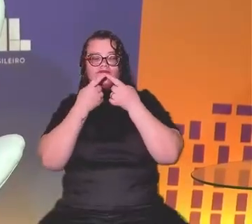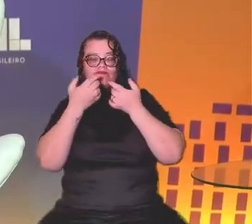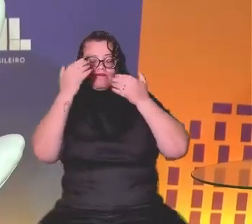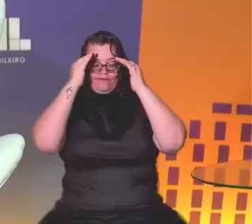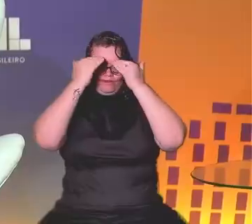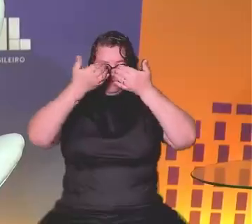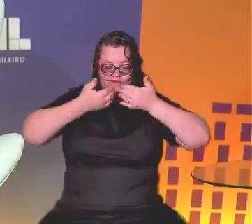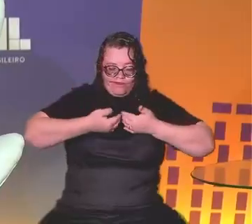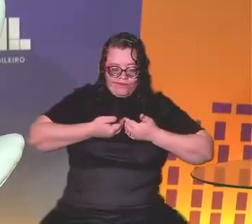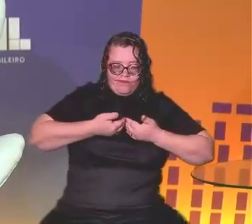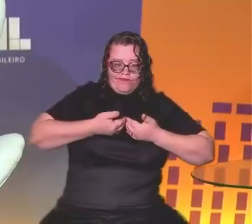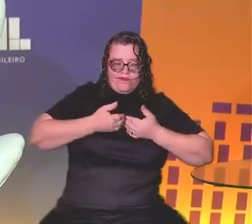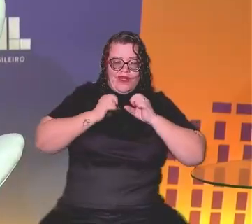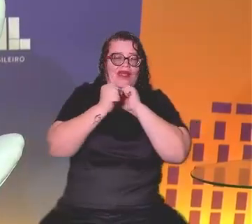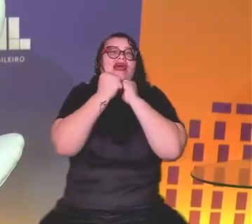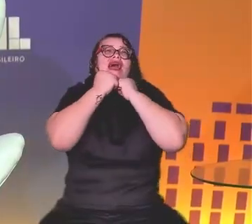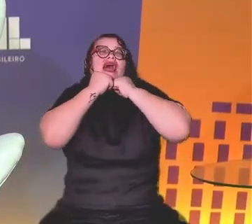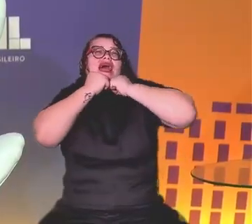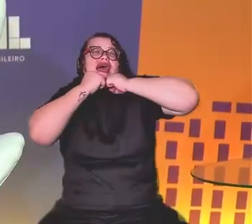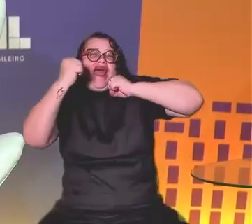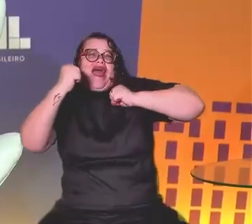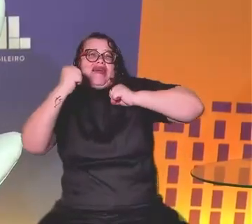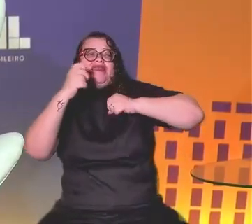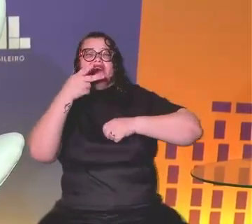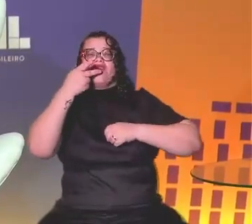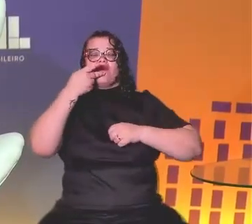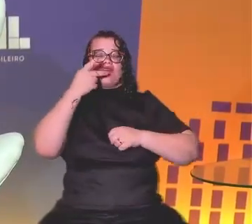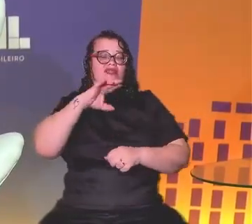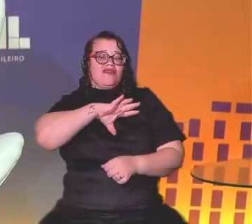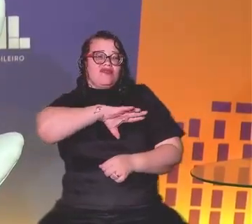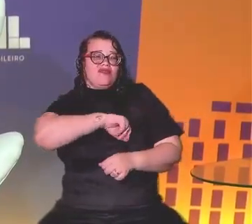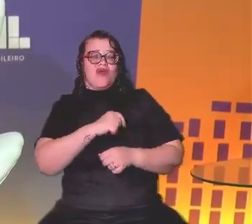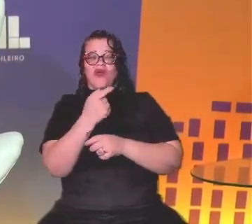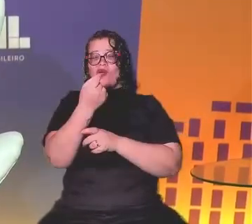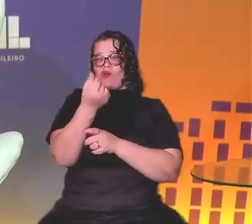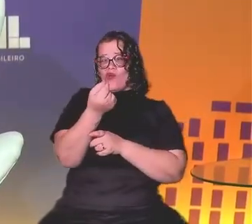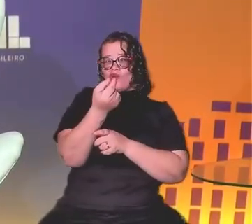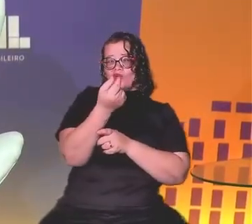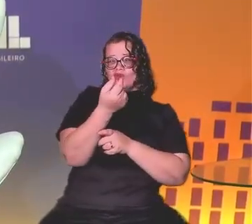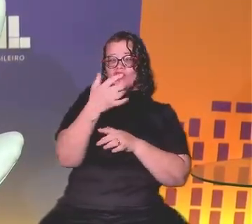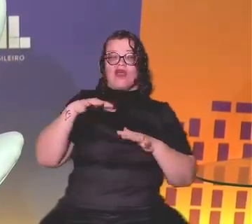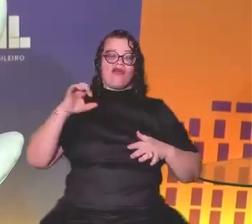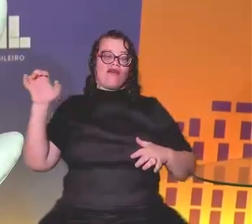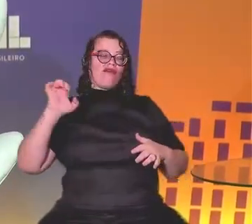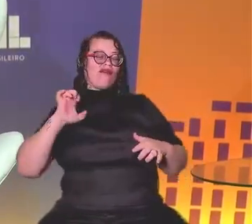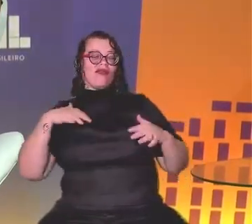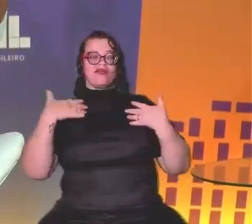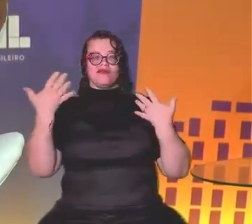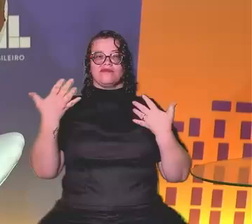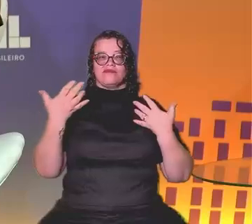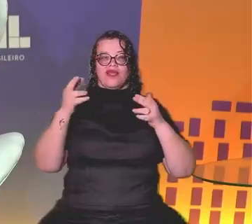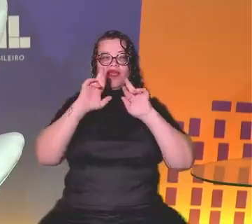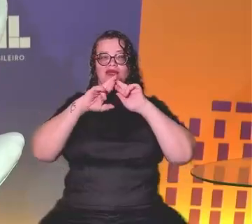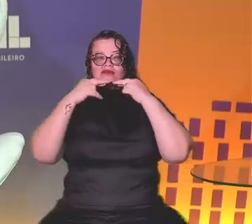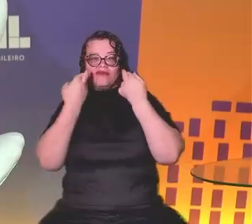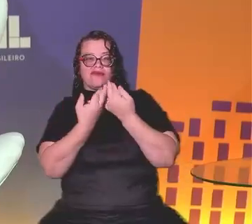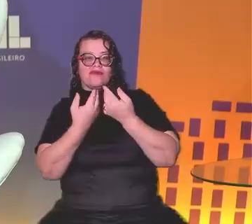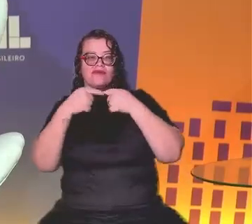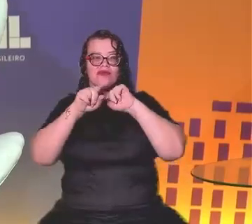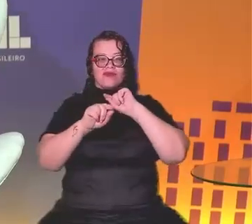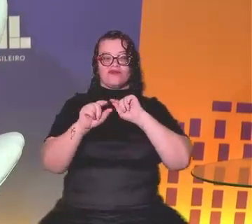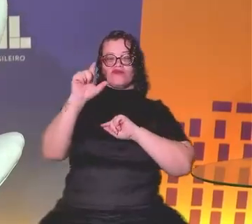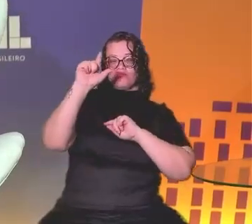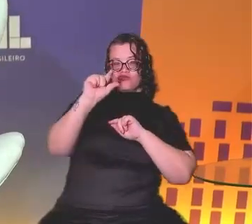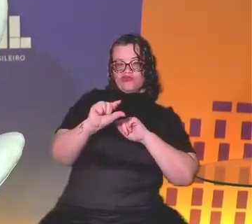covarde, é mimice esbraveja. Falar de amor é bobo, de dinheiro ostentação. Rimar pobreza é drama, falar de nada é